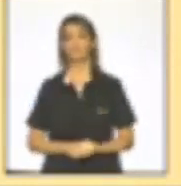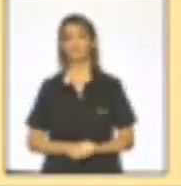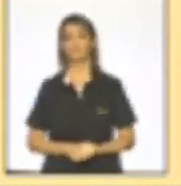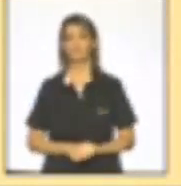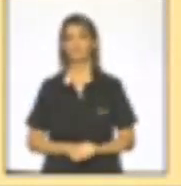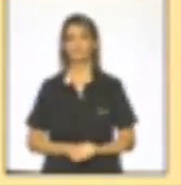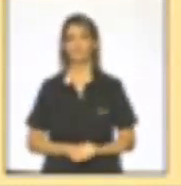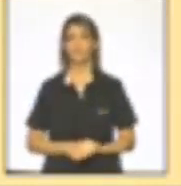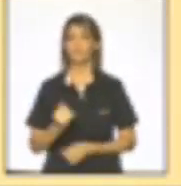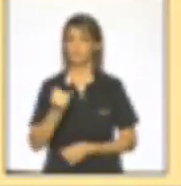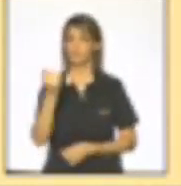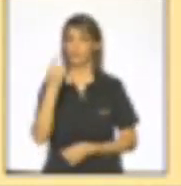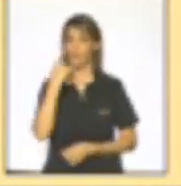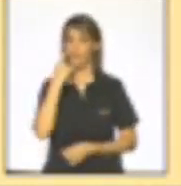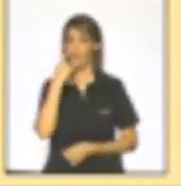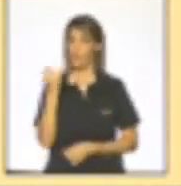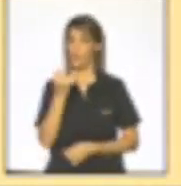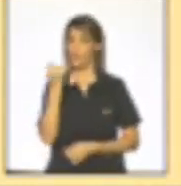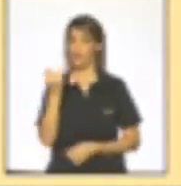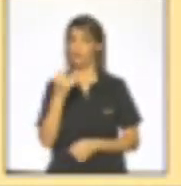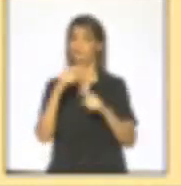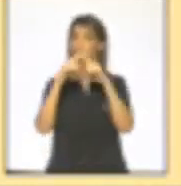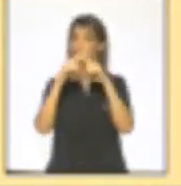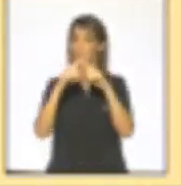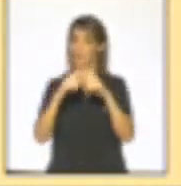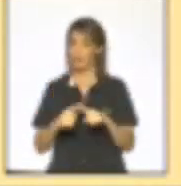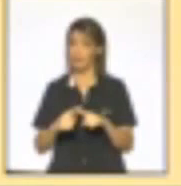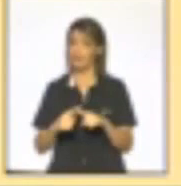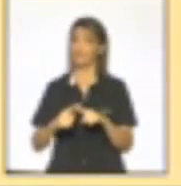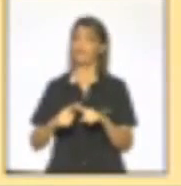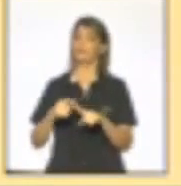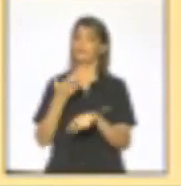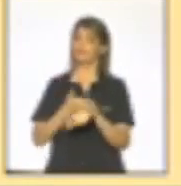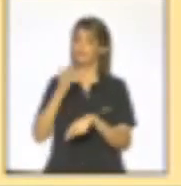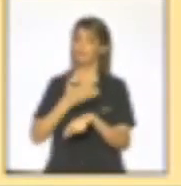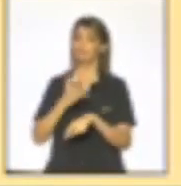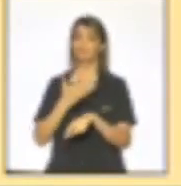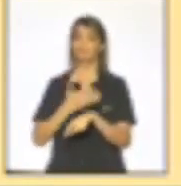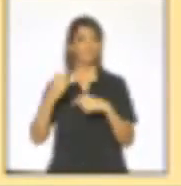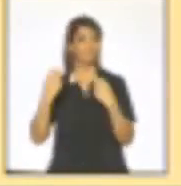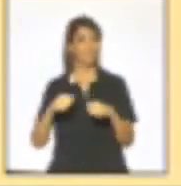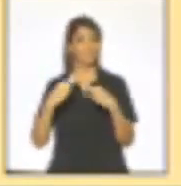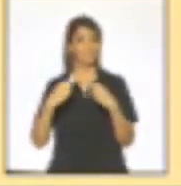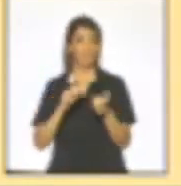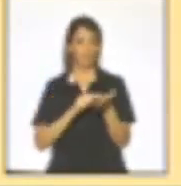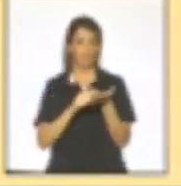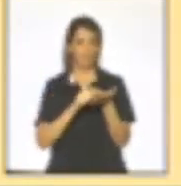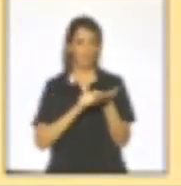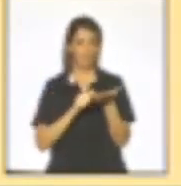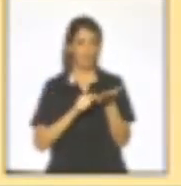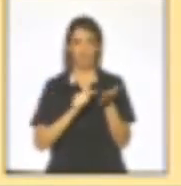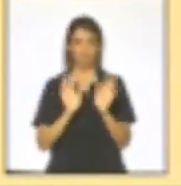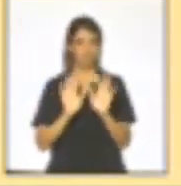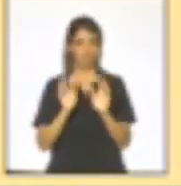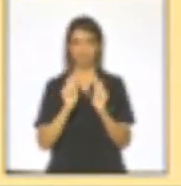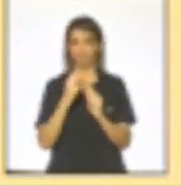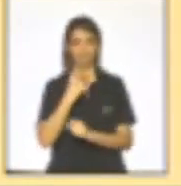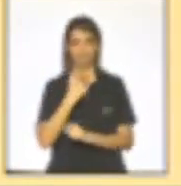Tá vendo aí a importância da tabuada, treinar multiplicação e sem utilizar calculadora, né?